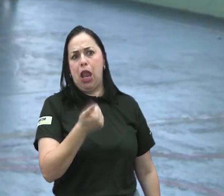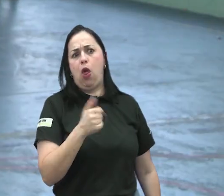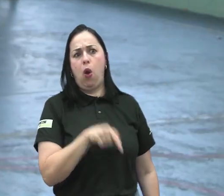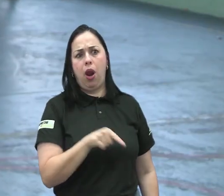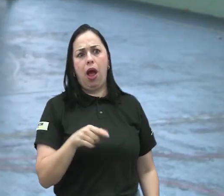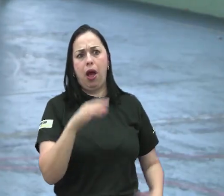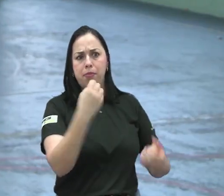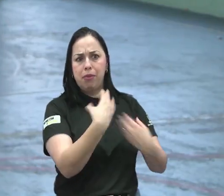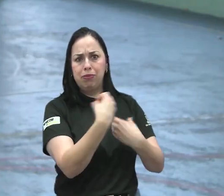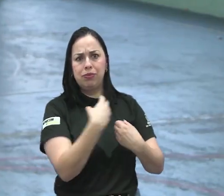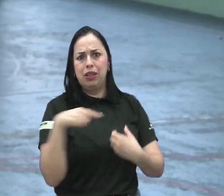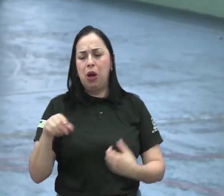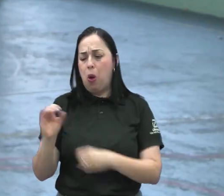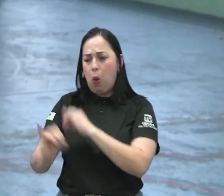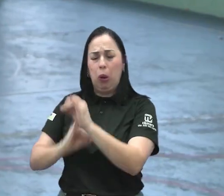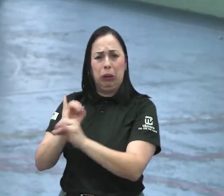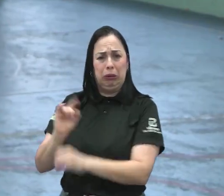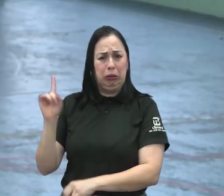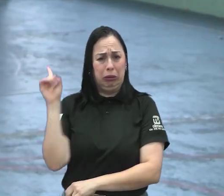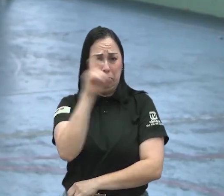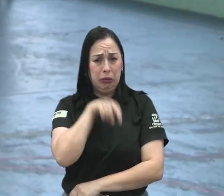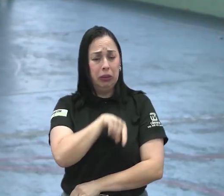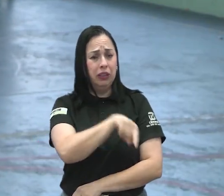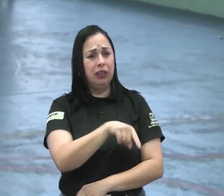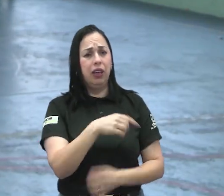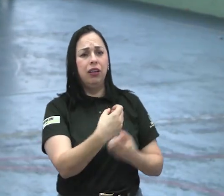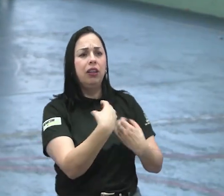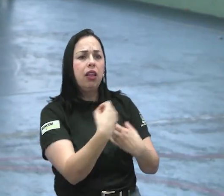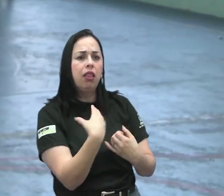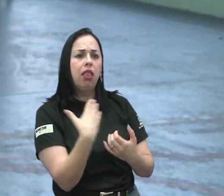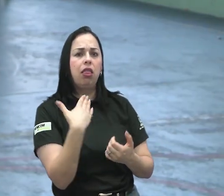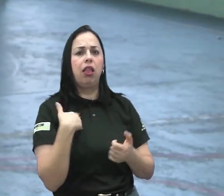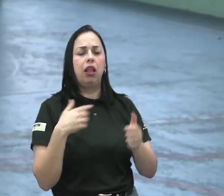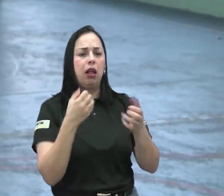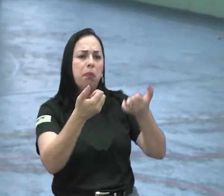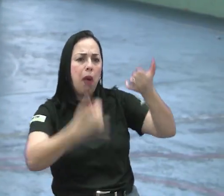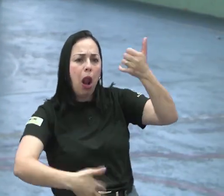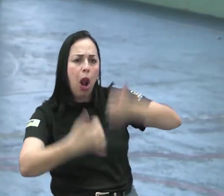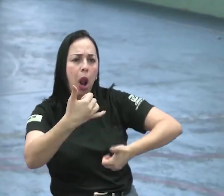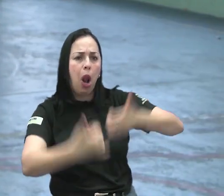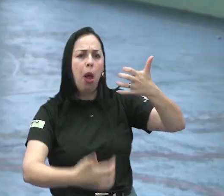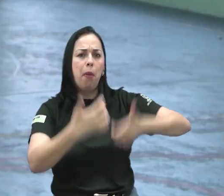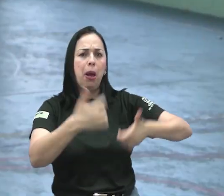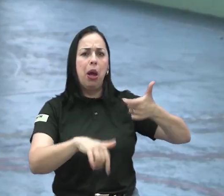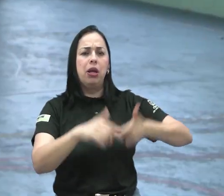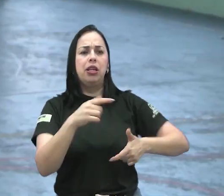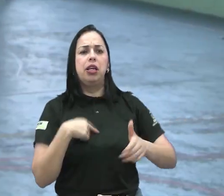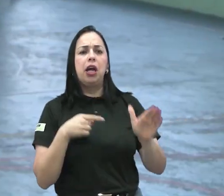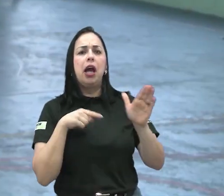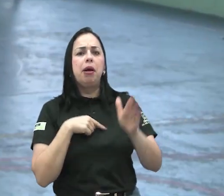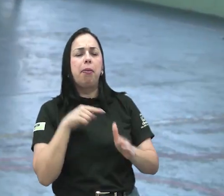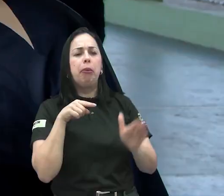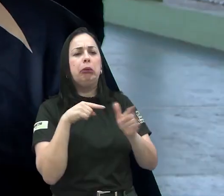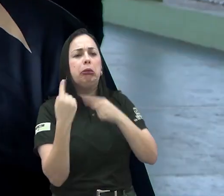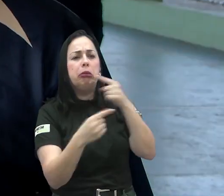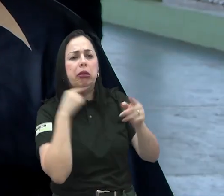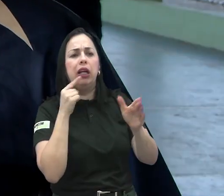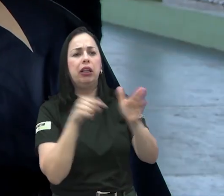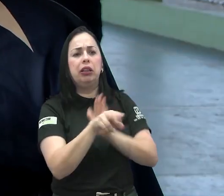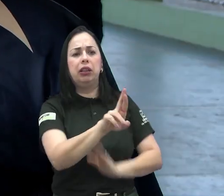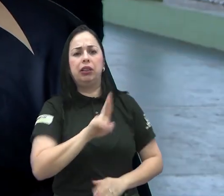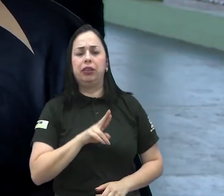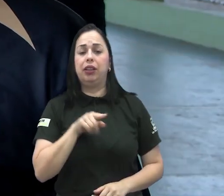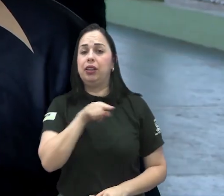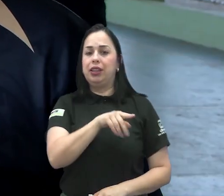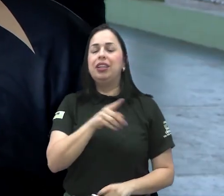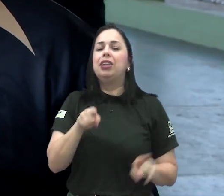professor falando do que eu aprender online, porque para mim é muito mais fácil. Porque o professor ensina, o professor explica, o professor vai atrás da sua dúvida. Ele conhece os